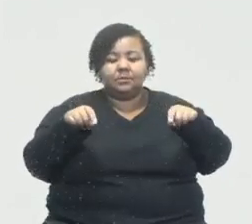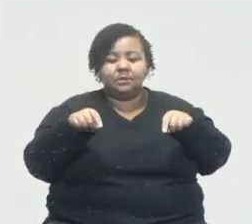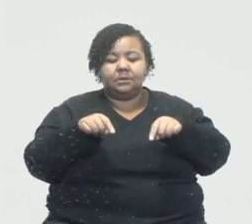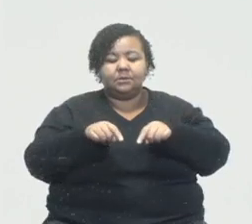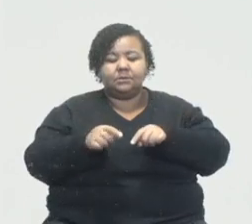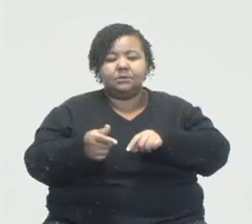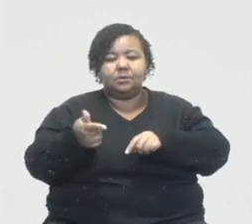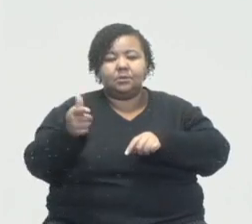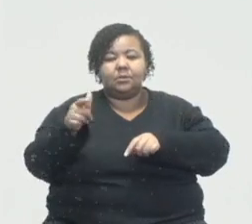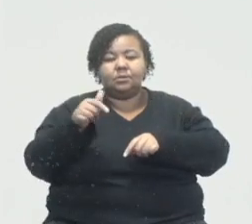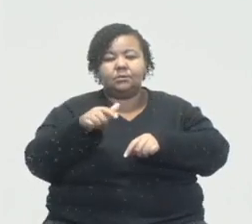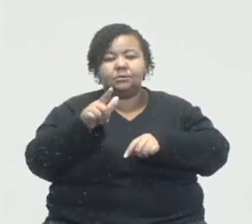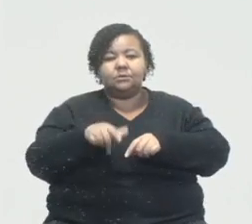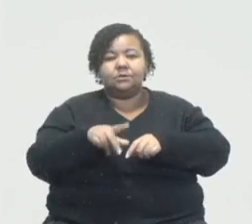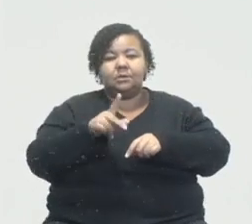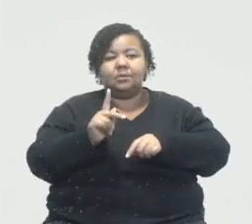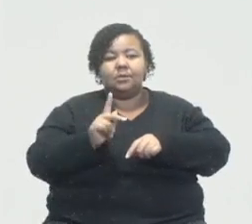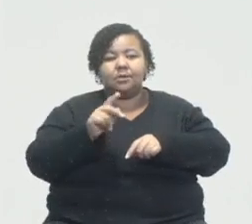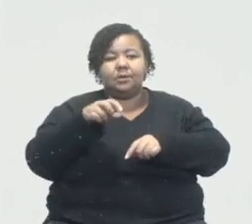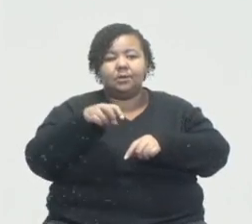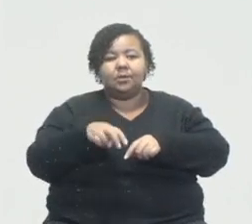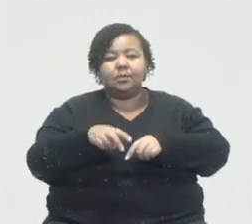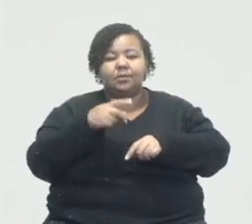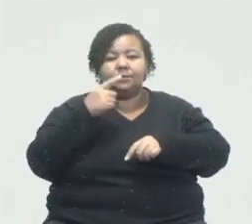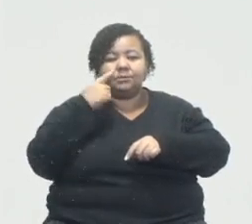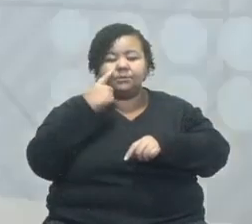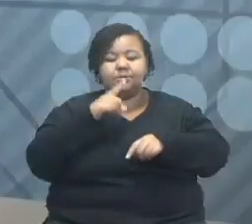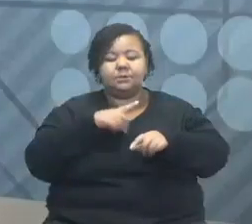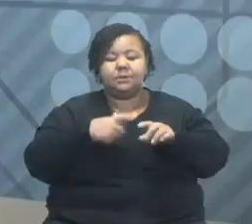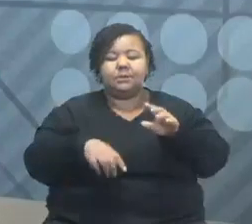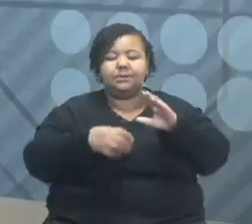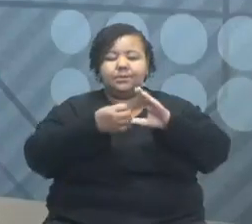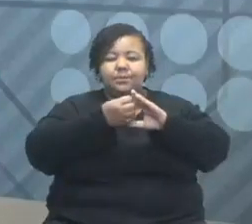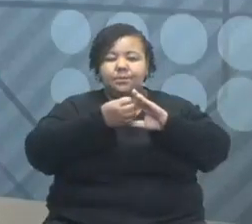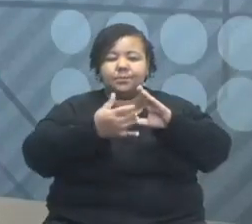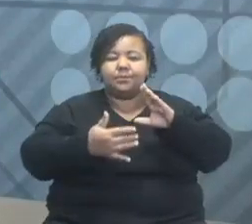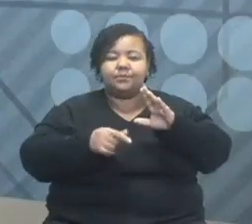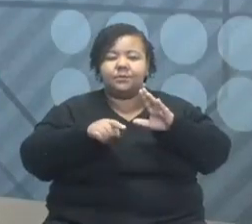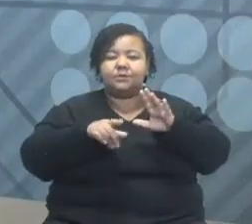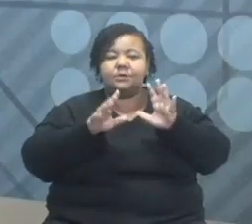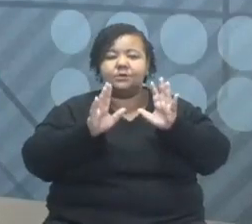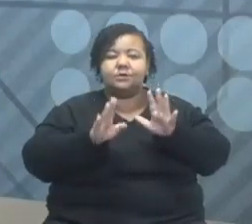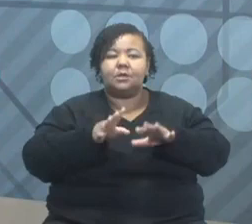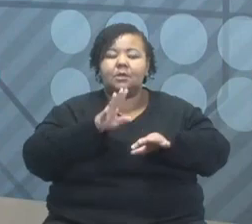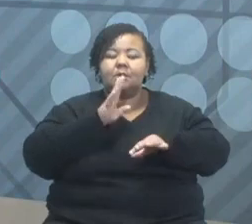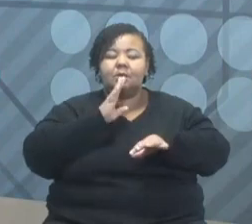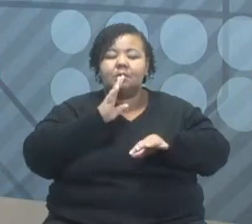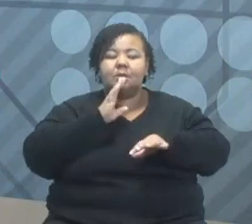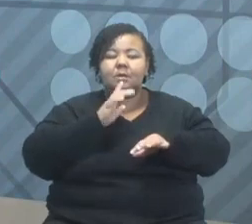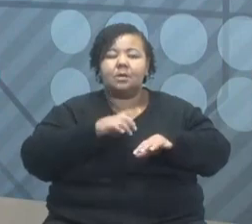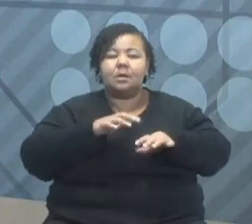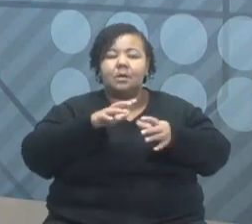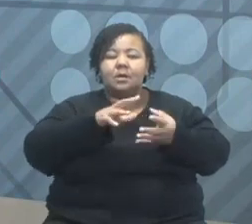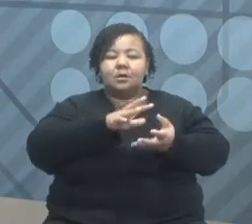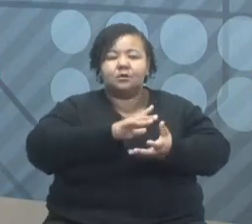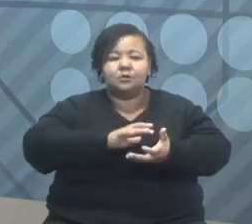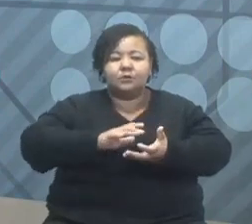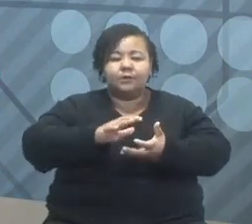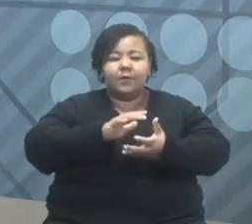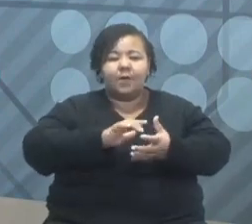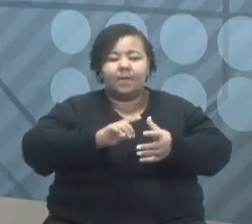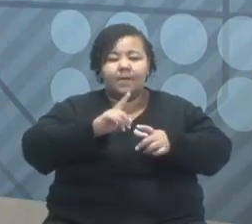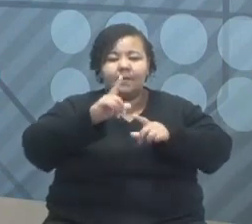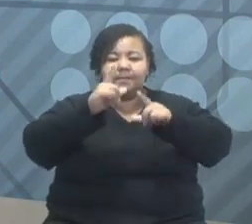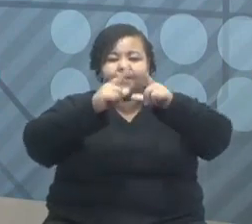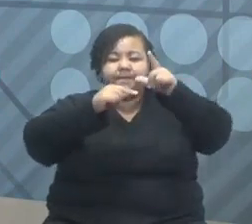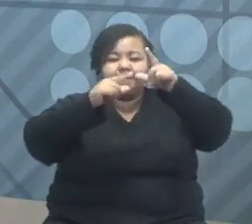de polinômios. Não é apenas aquela característica que você está acostumado de forma geométrica que a gente estava trabalhando na nossa